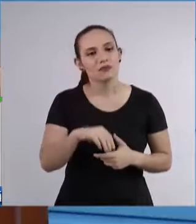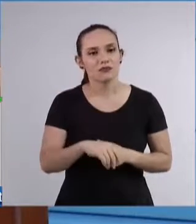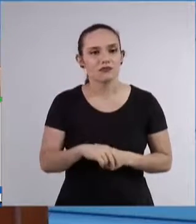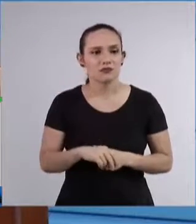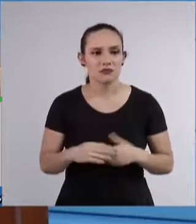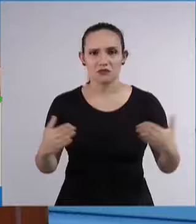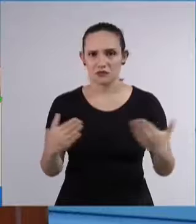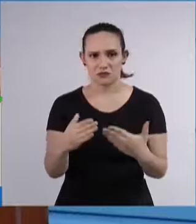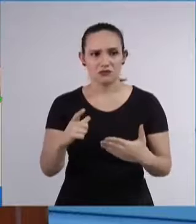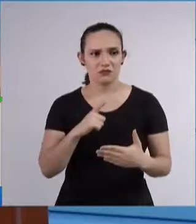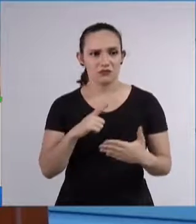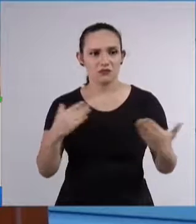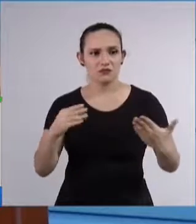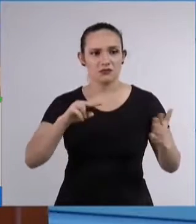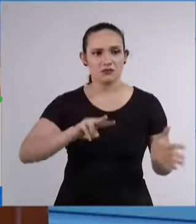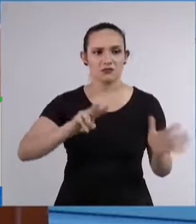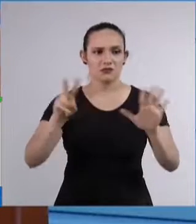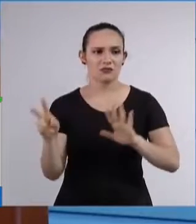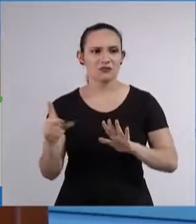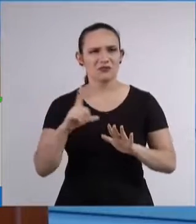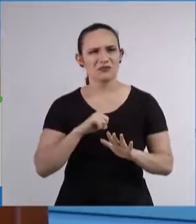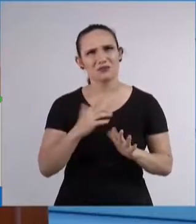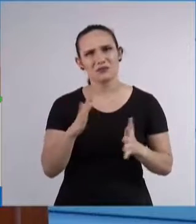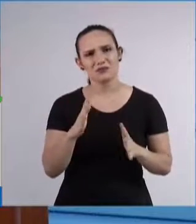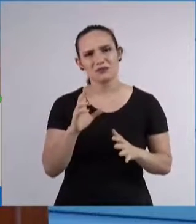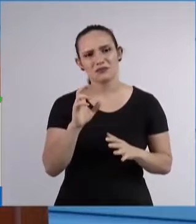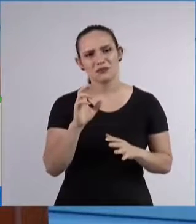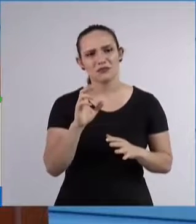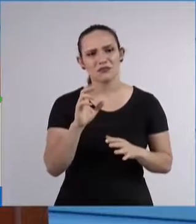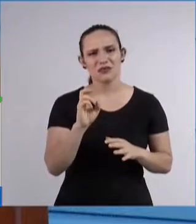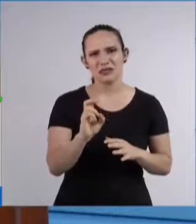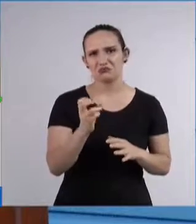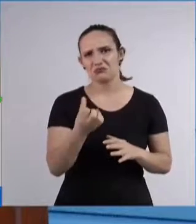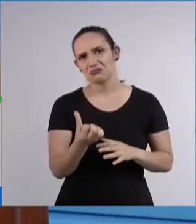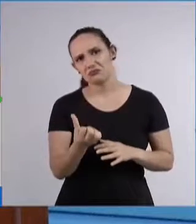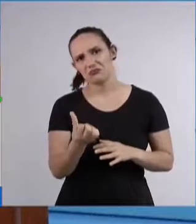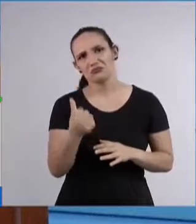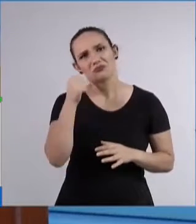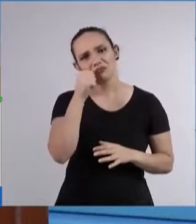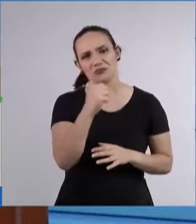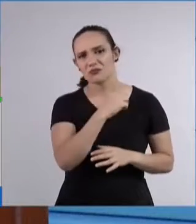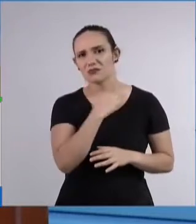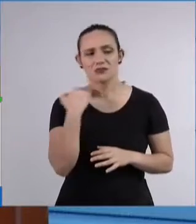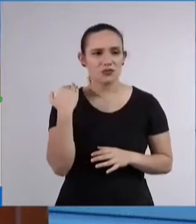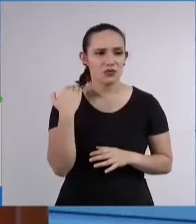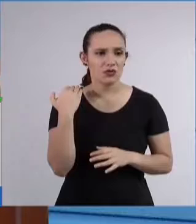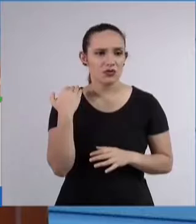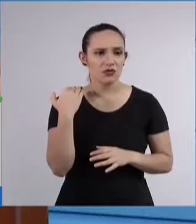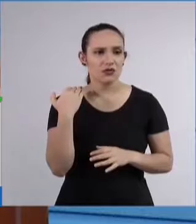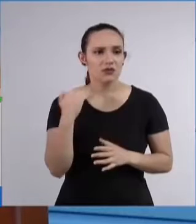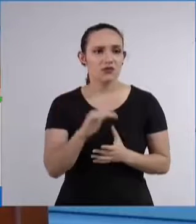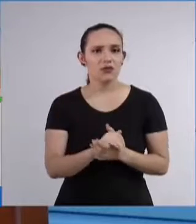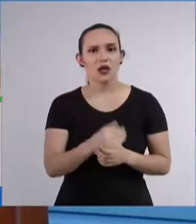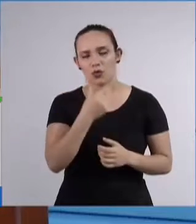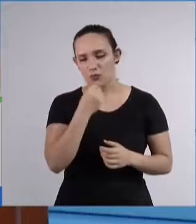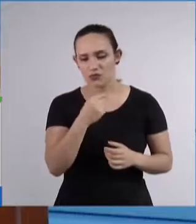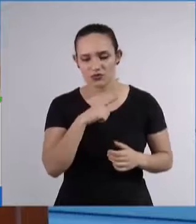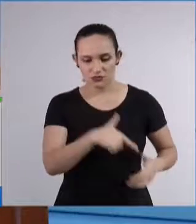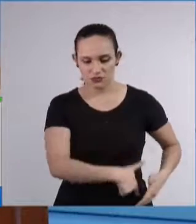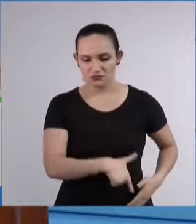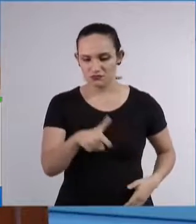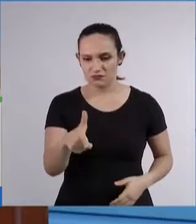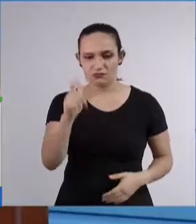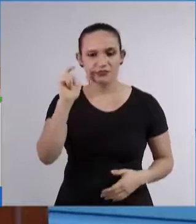tendo, agora nessa semana, acho que 5 ou 6 casos de feminicídio, e a arma estava na casa,